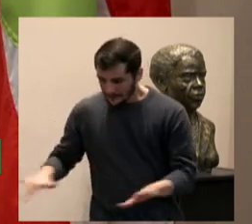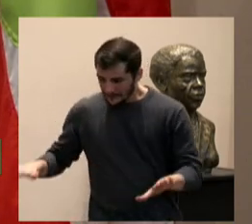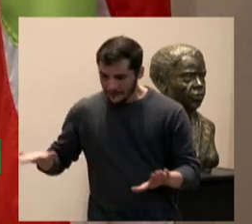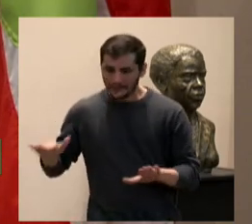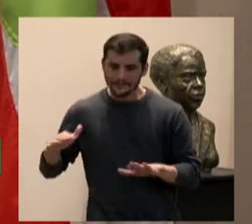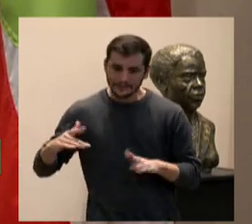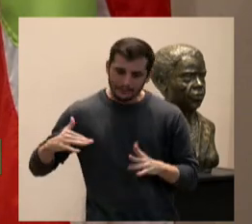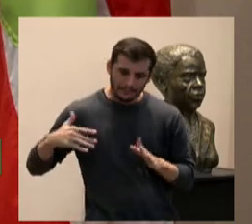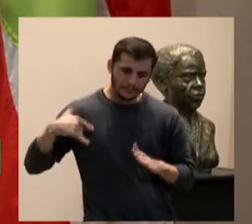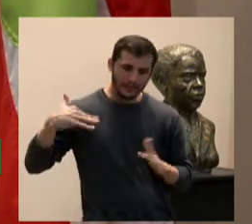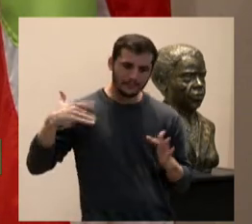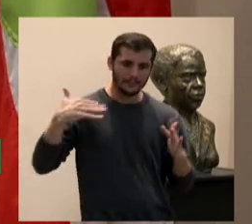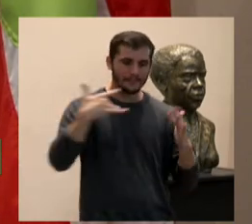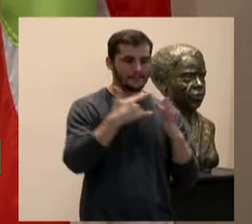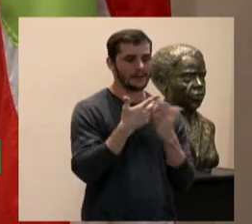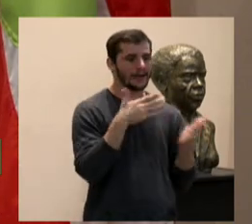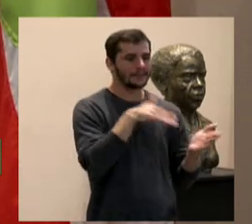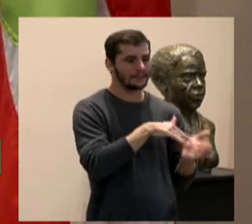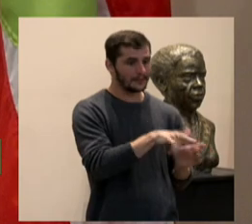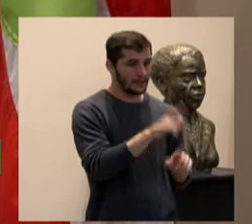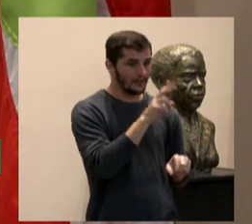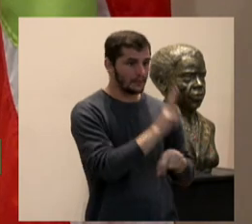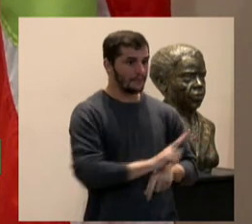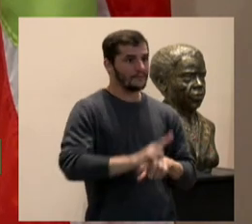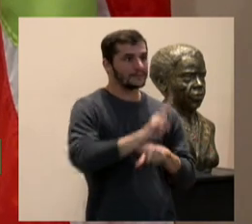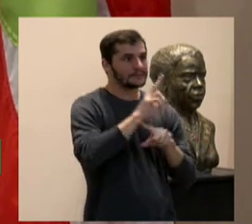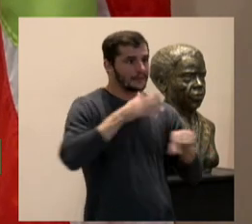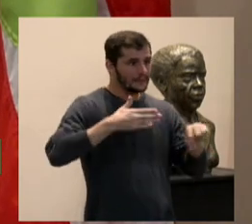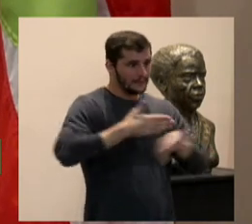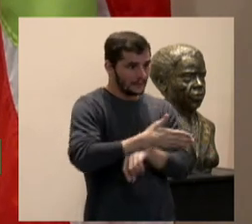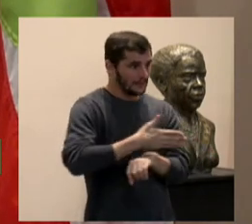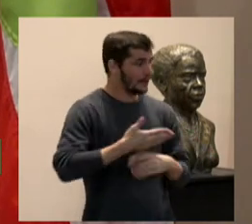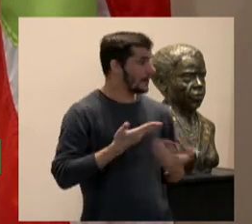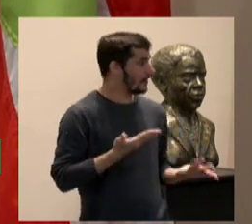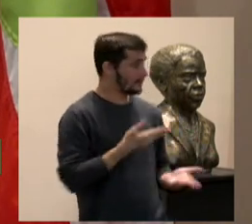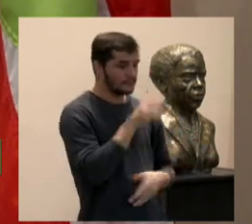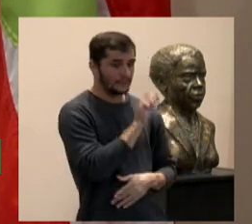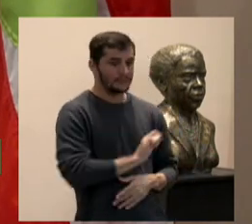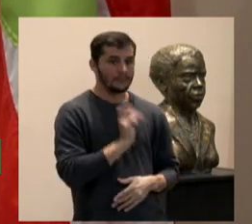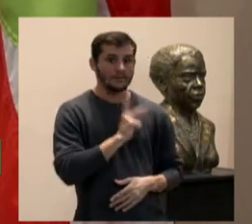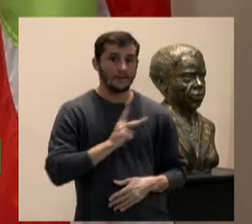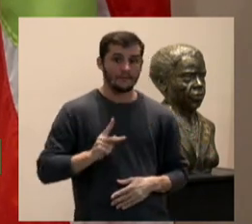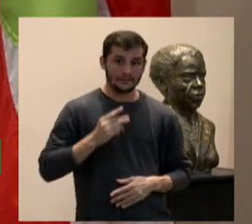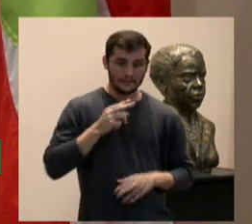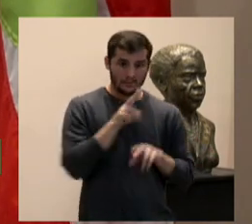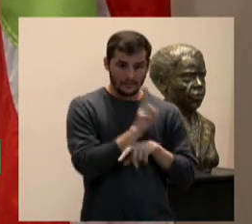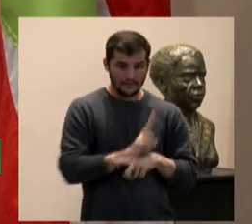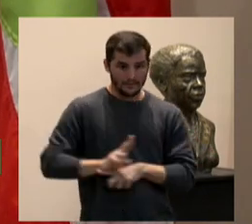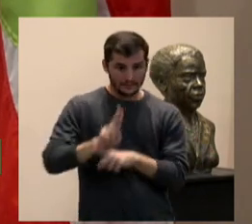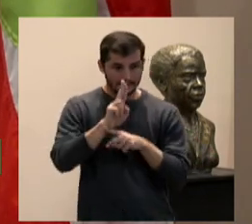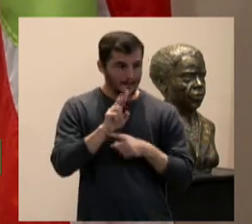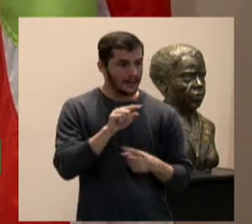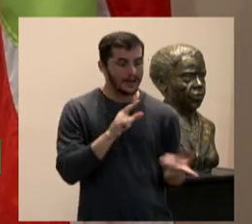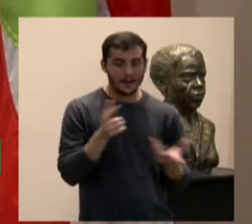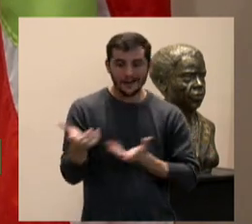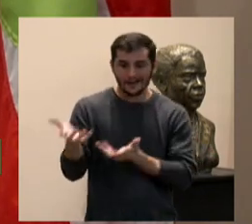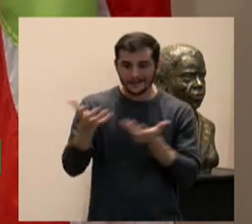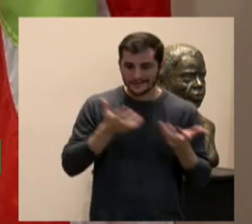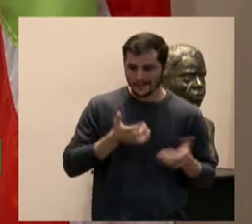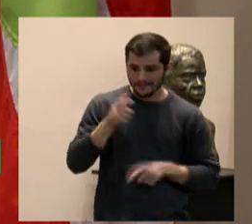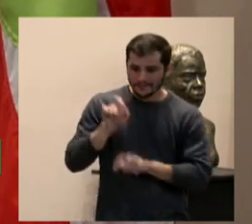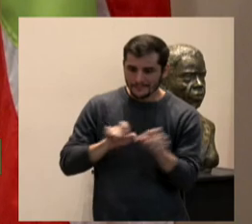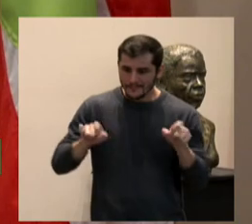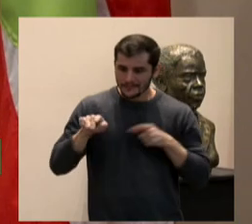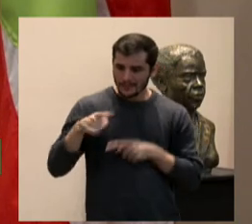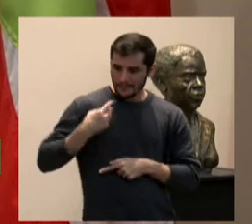na universidade. Então, eu, como professora universitária, a gente recebe na universidade, na